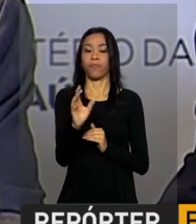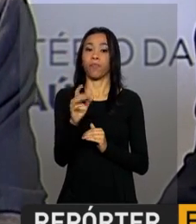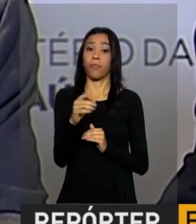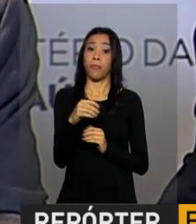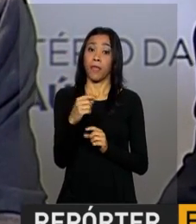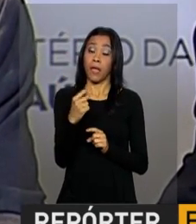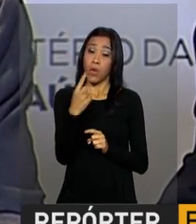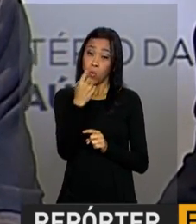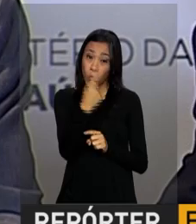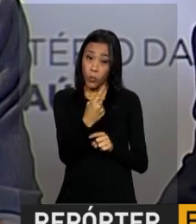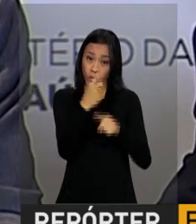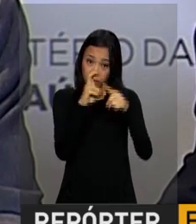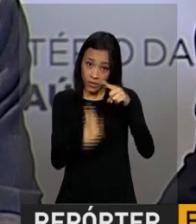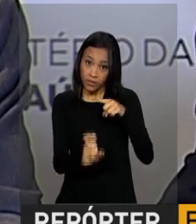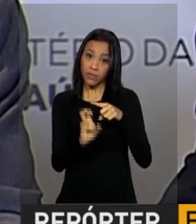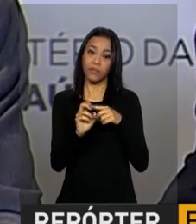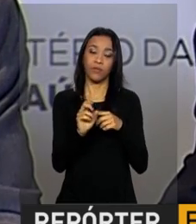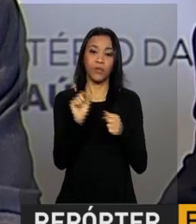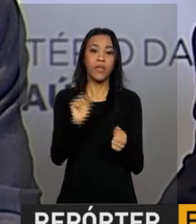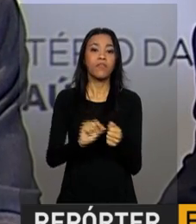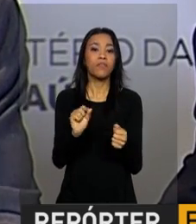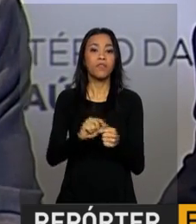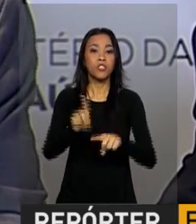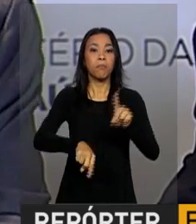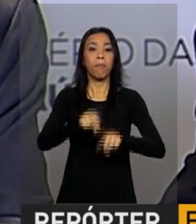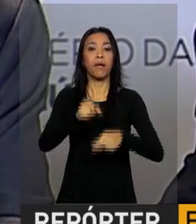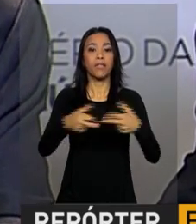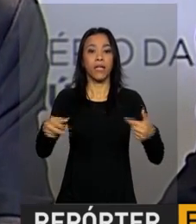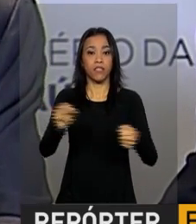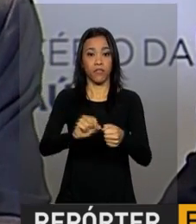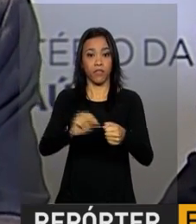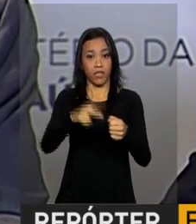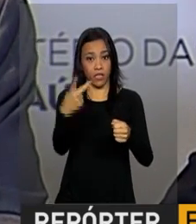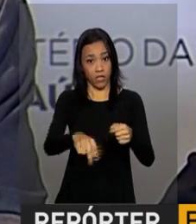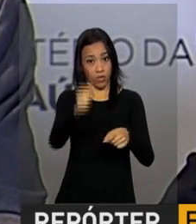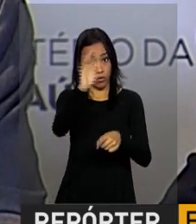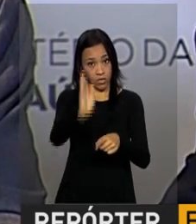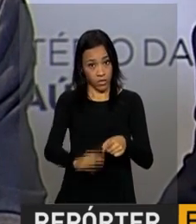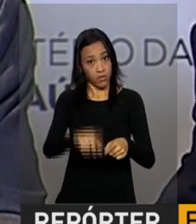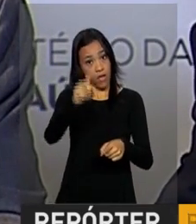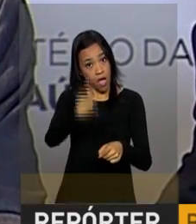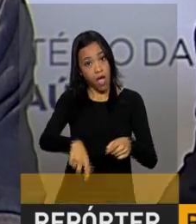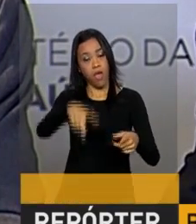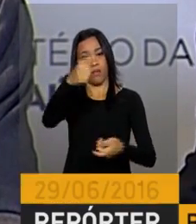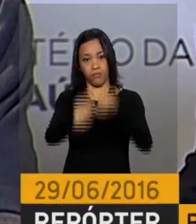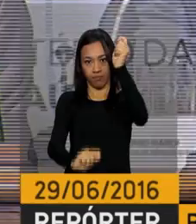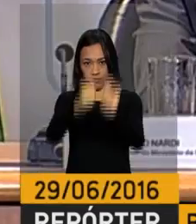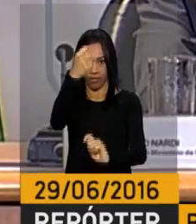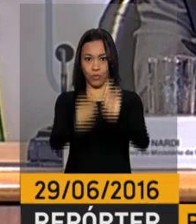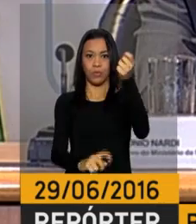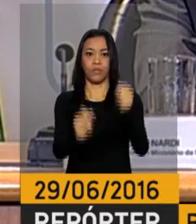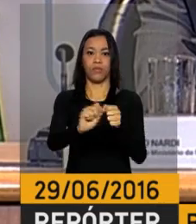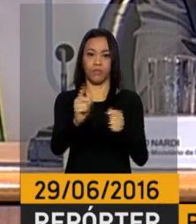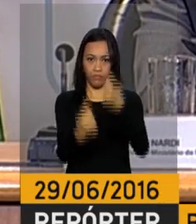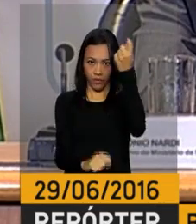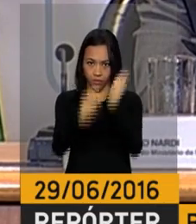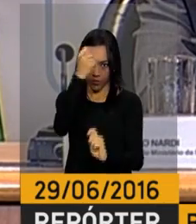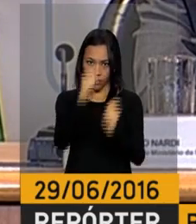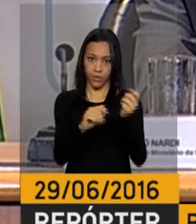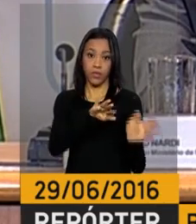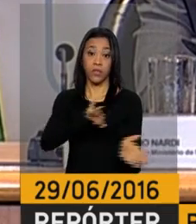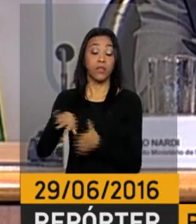de 1/5 do produto produzido no país equival nos produtos processados eh apesar disso